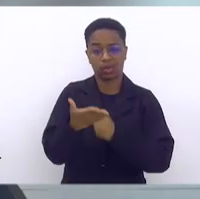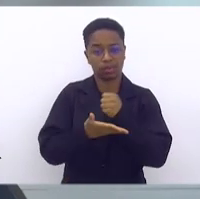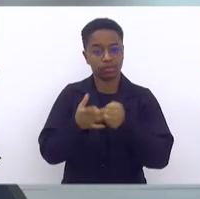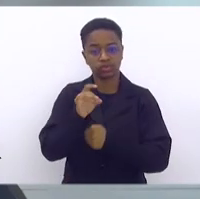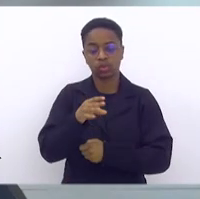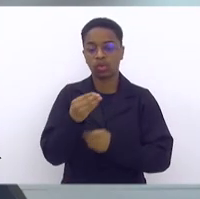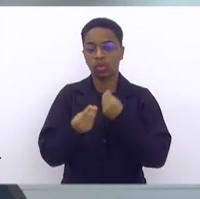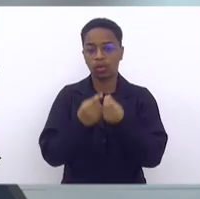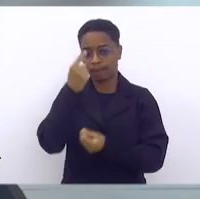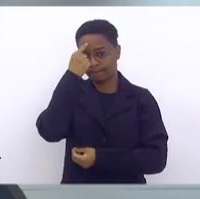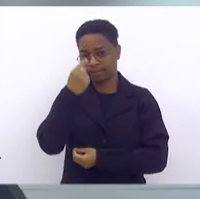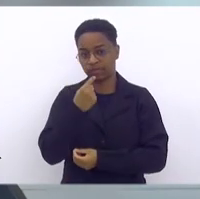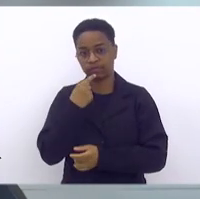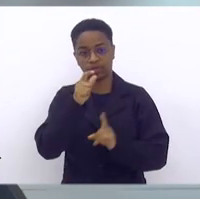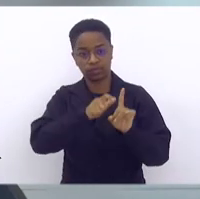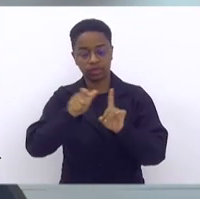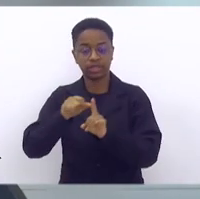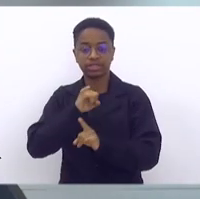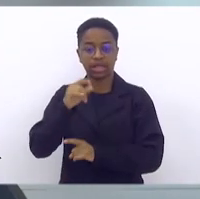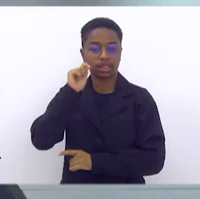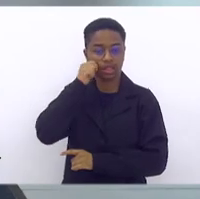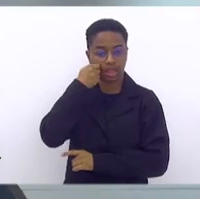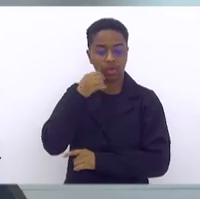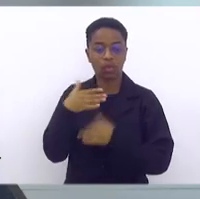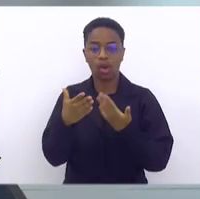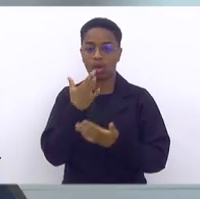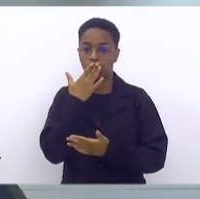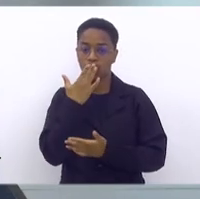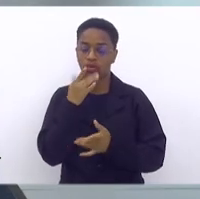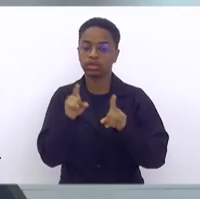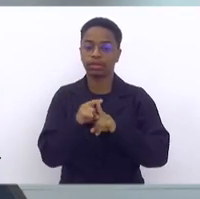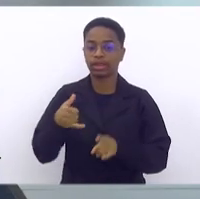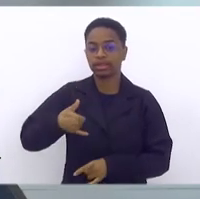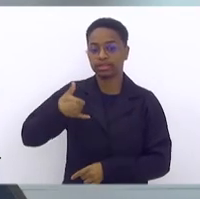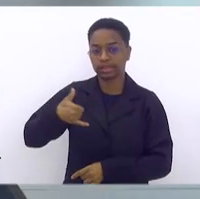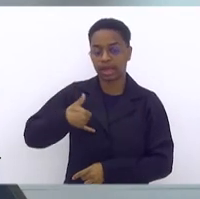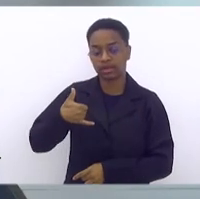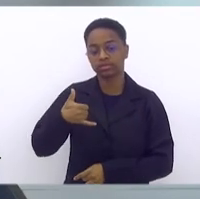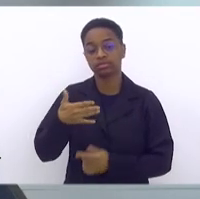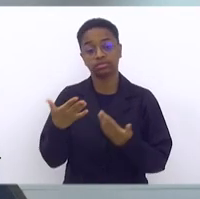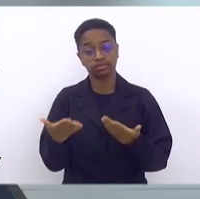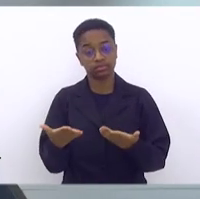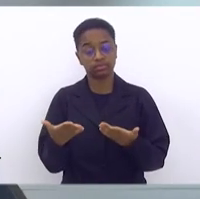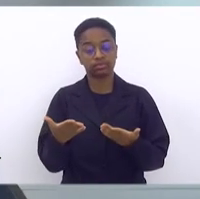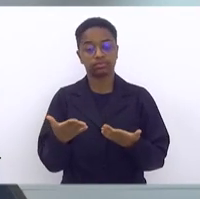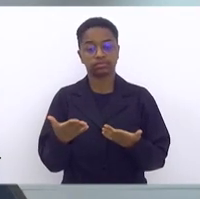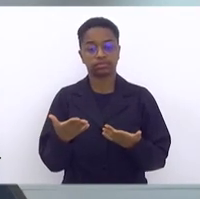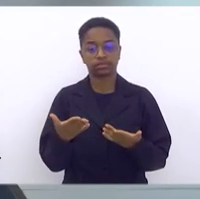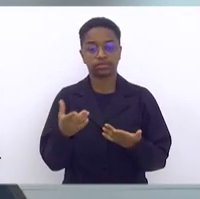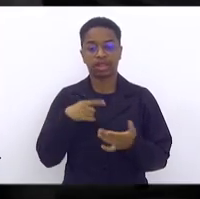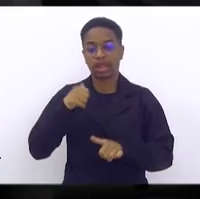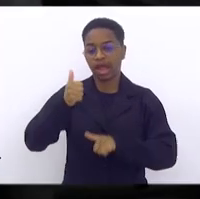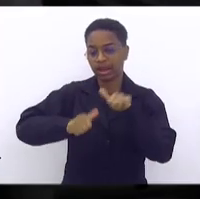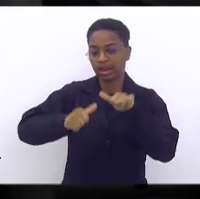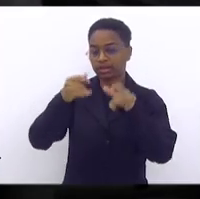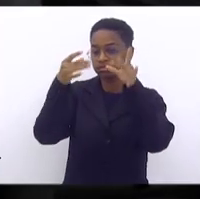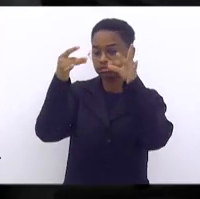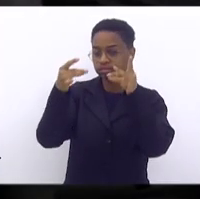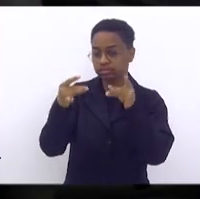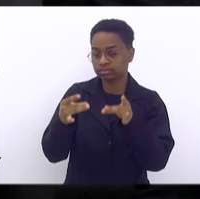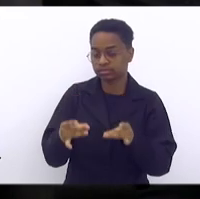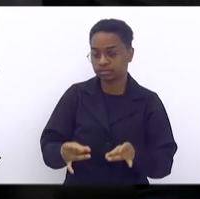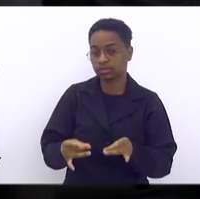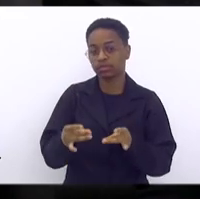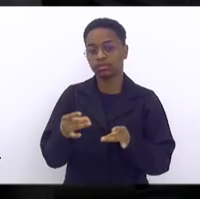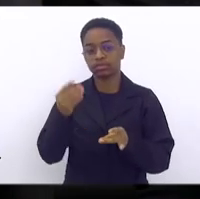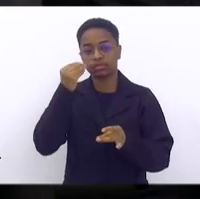vítima, se ela é negra, qual é a cor da vítima, a faixa etária. Então, era uma análise mais detalhada, estatística,